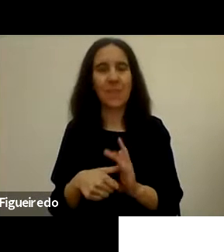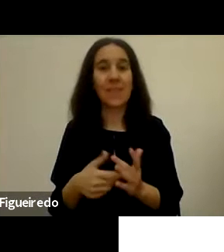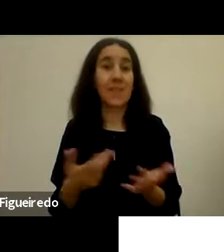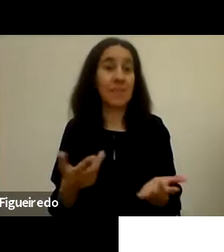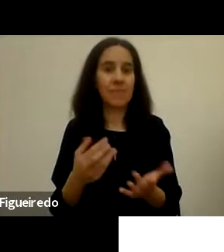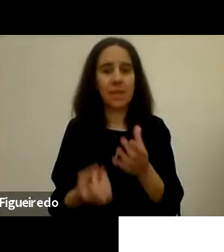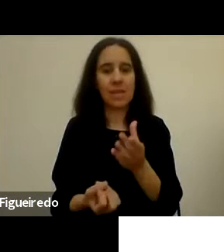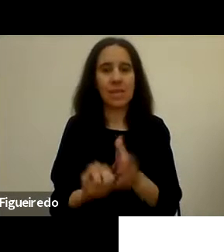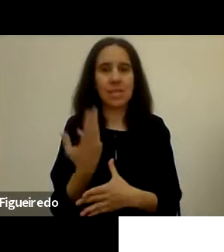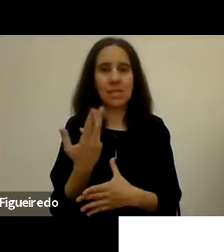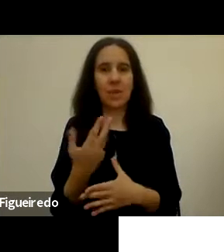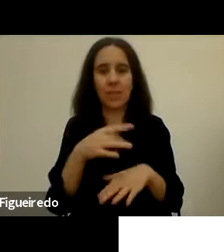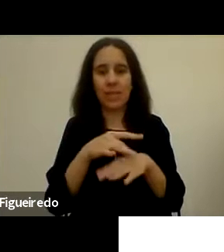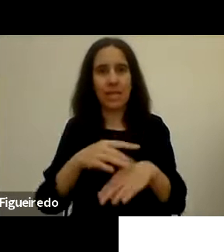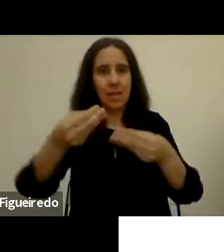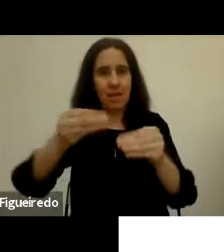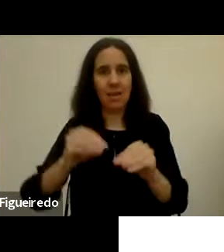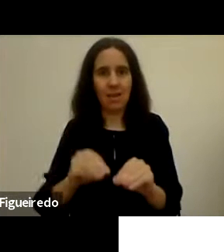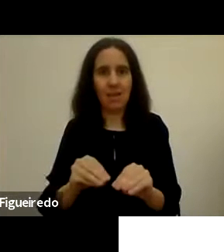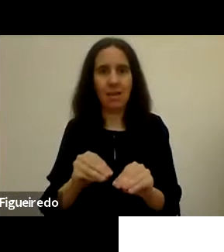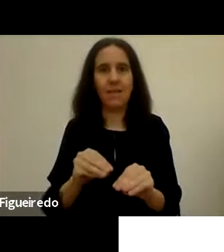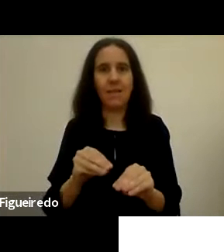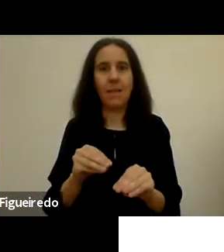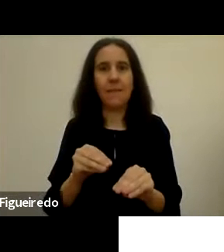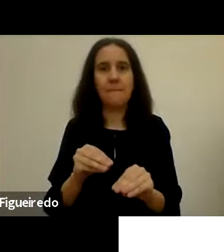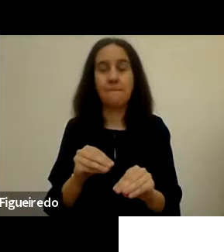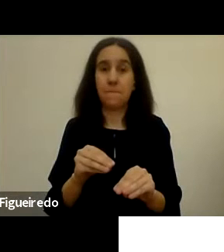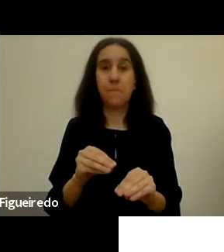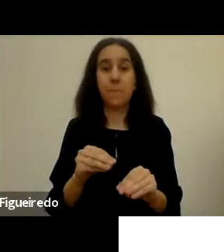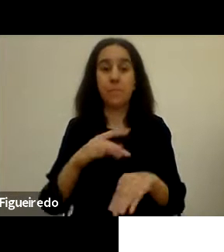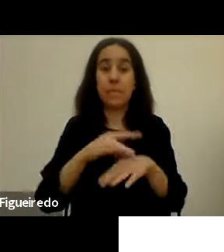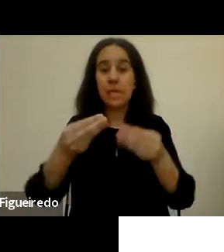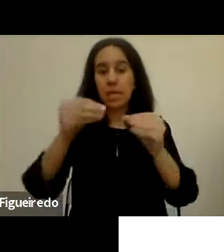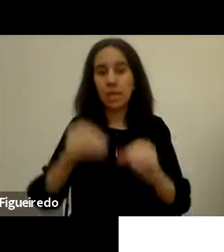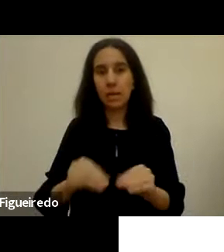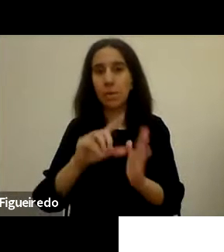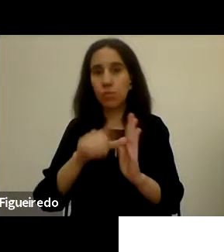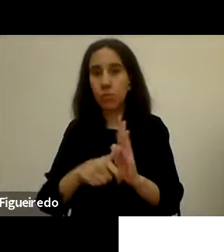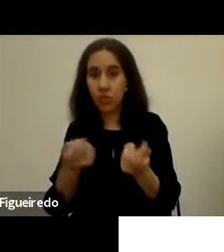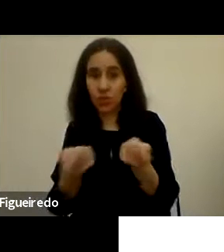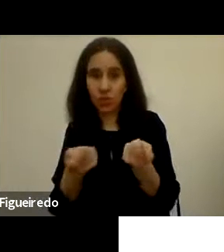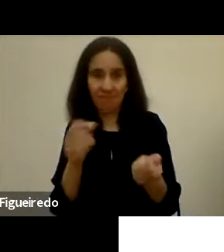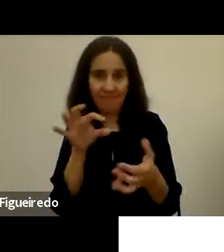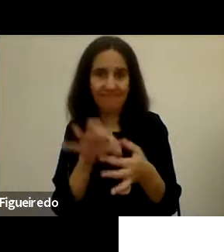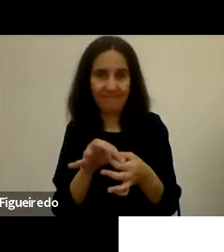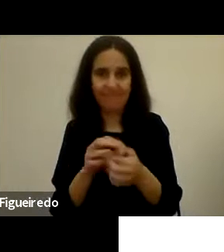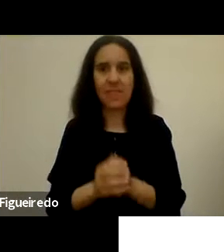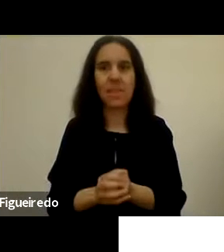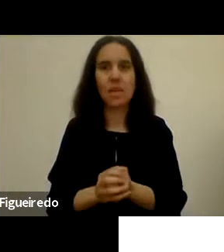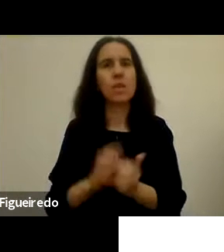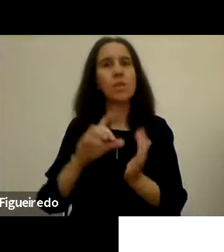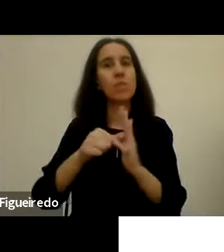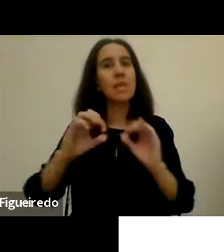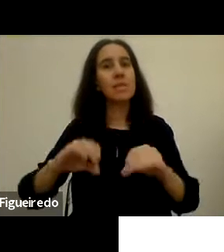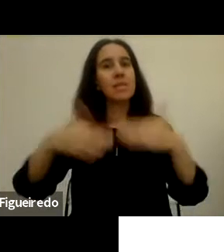de criação deste guia, da criação de um guia para a gestão de projetos. Este projeto inicial que